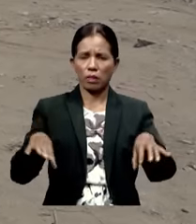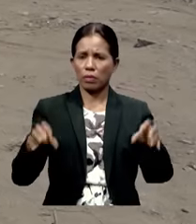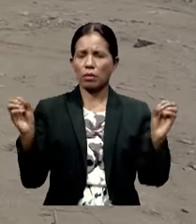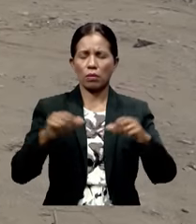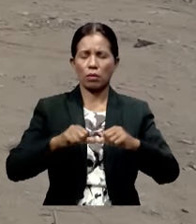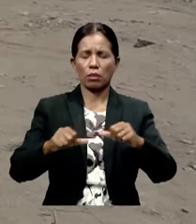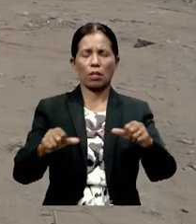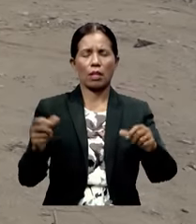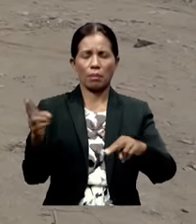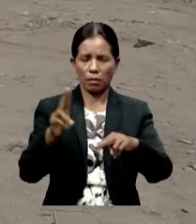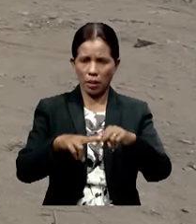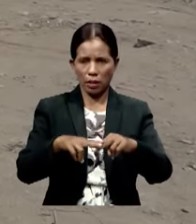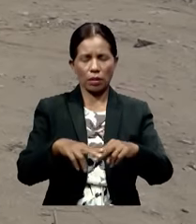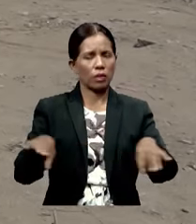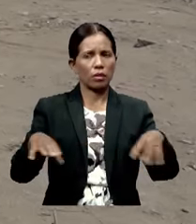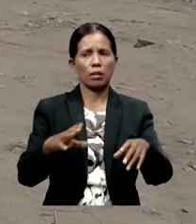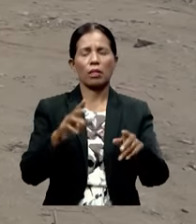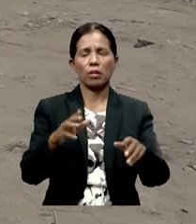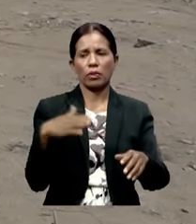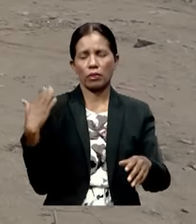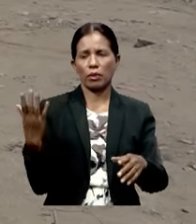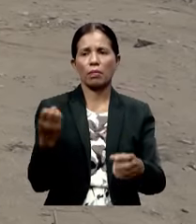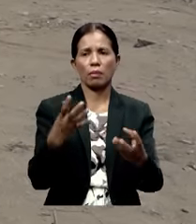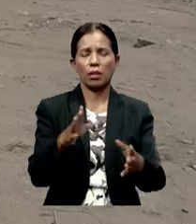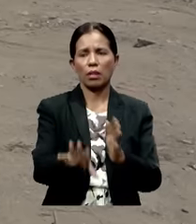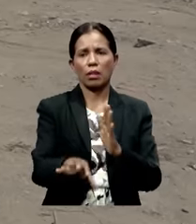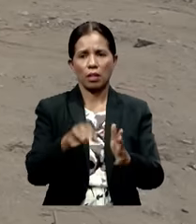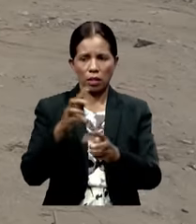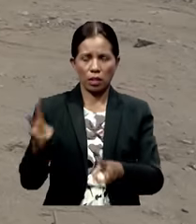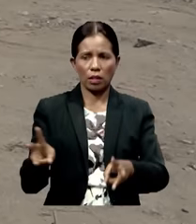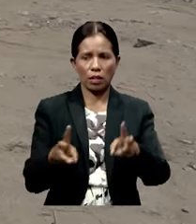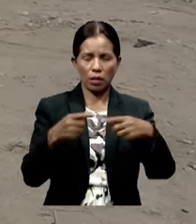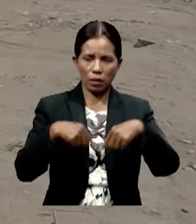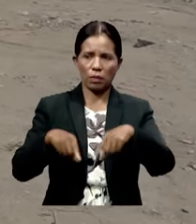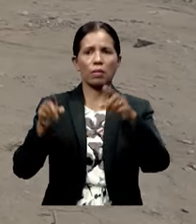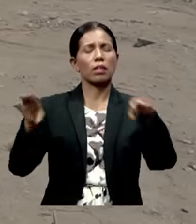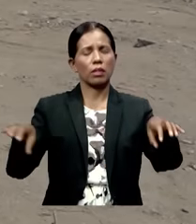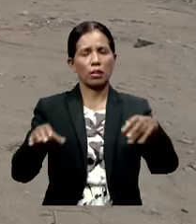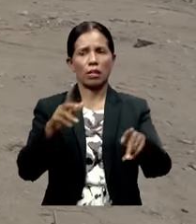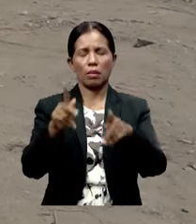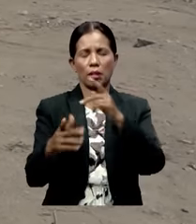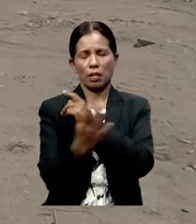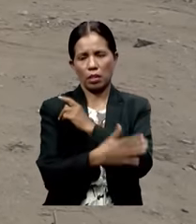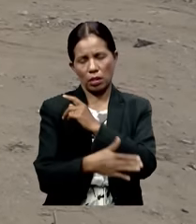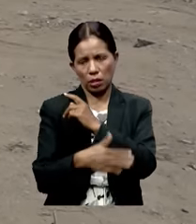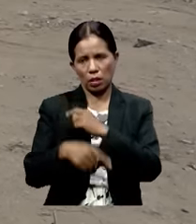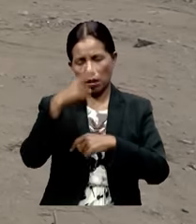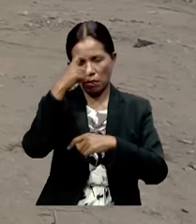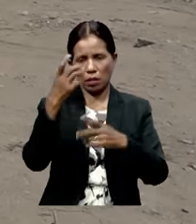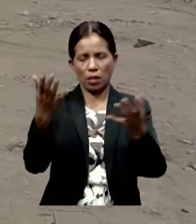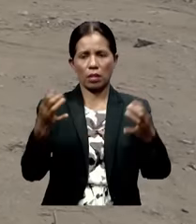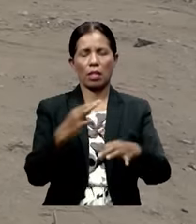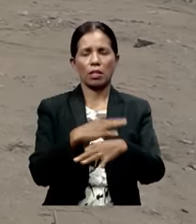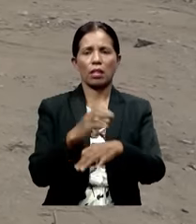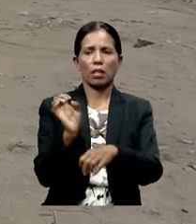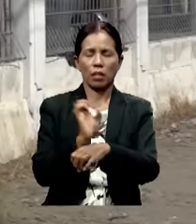lá. Não é obrigado a juventude para Hilly Dallan, por ir serviço e a emania rai também de tacar a de